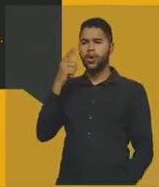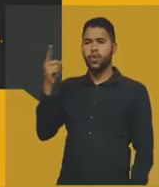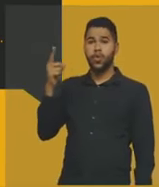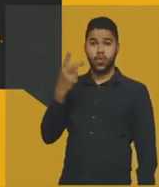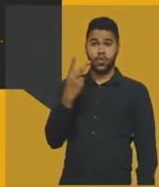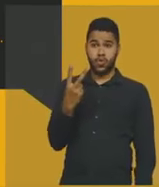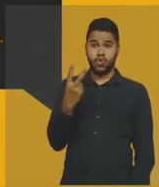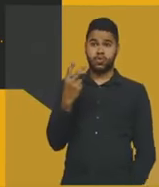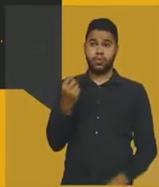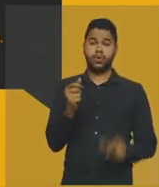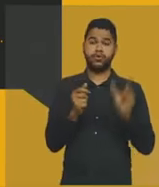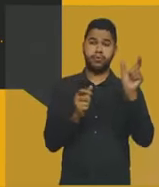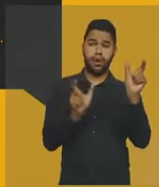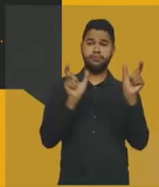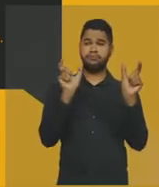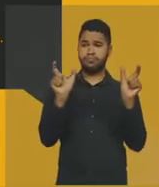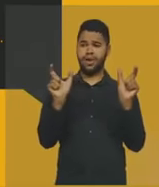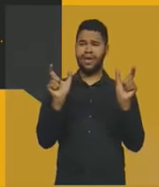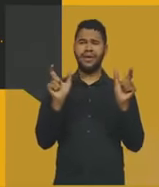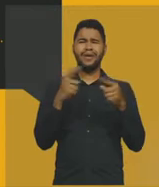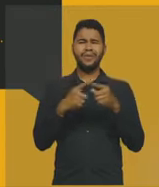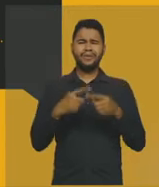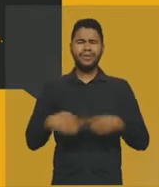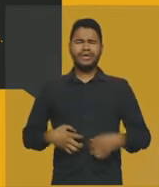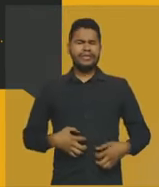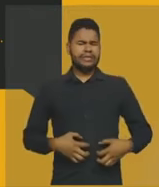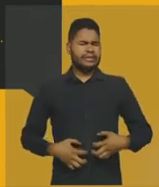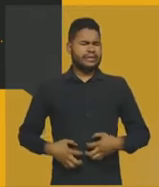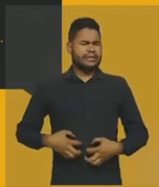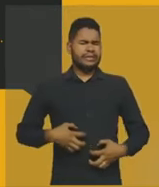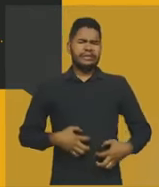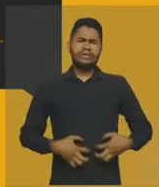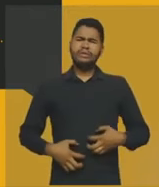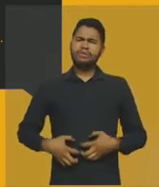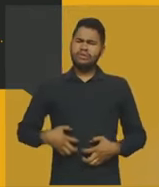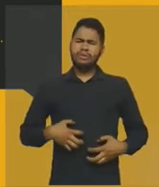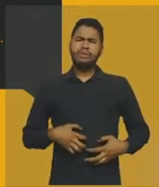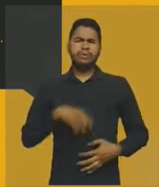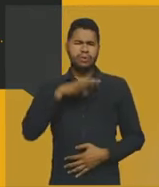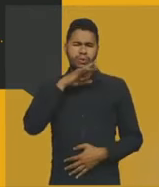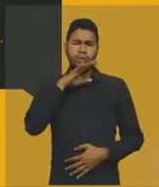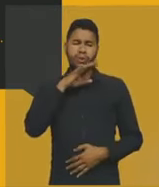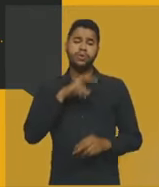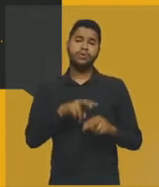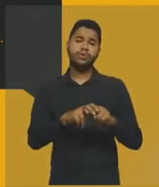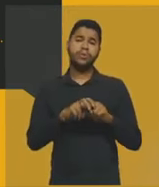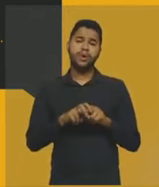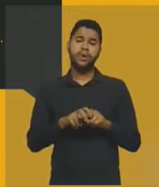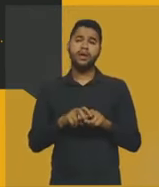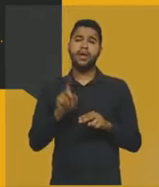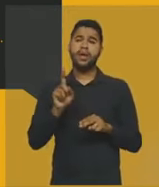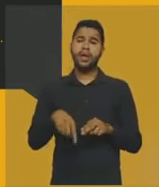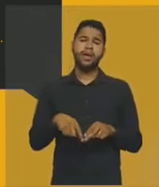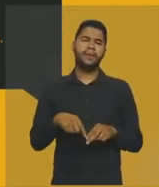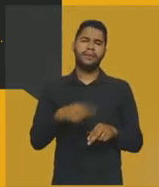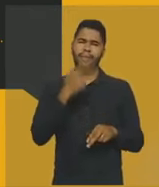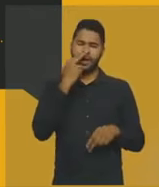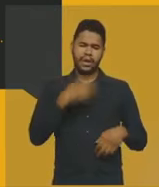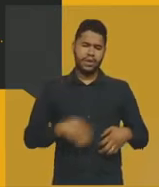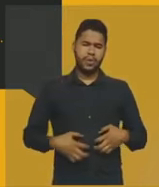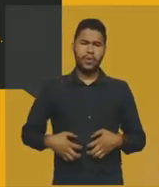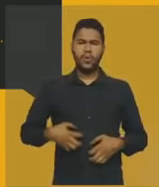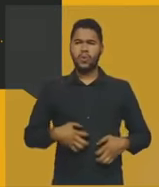uma virose, o estômago fica muito enjoado, então a virose a gente usa a palavrinha tipo o estômago gripado ou o